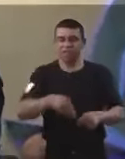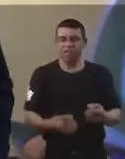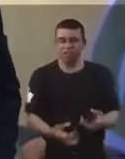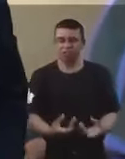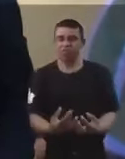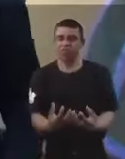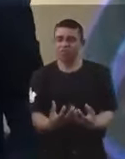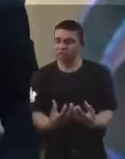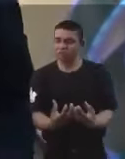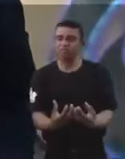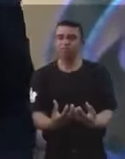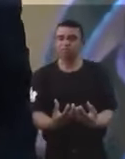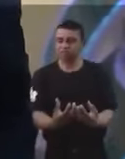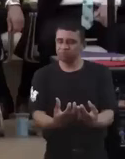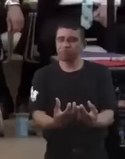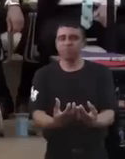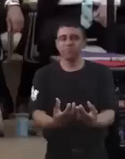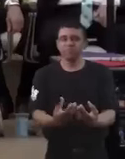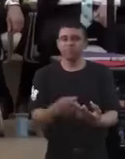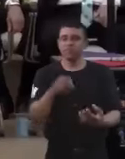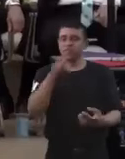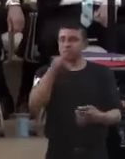Essa mágoa vai te levar para o inferno.